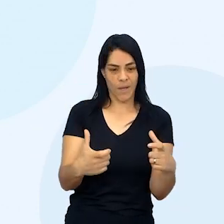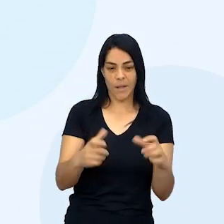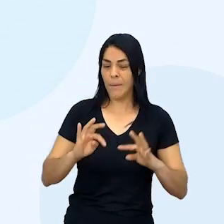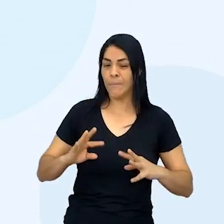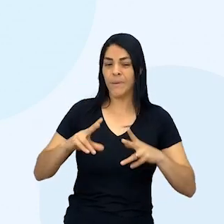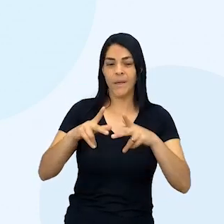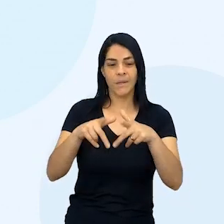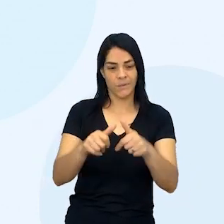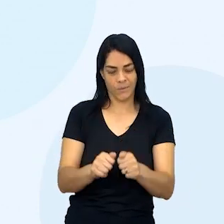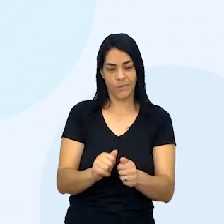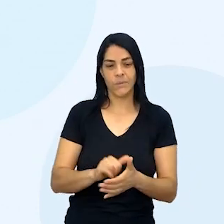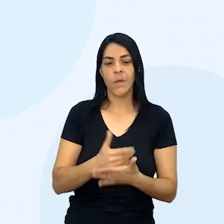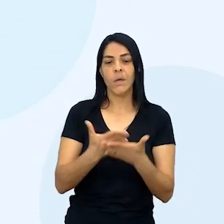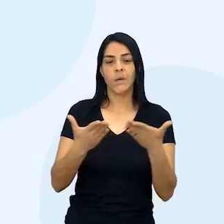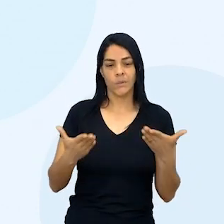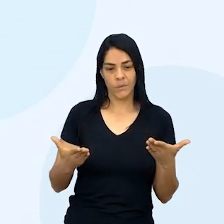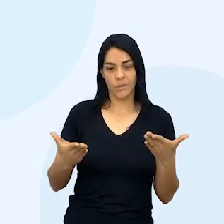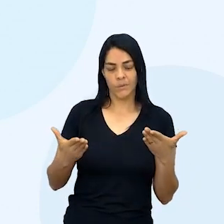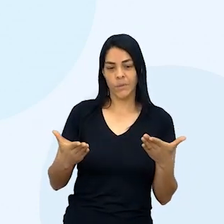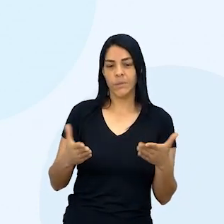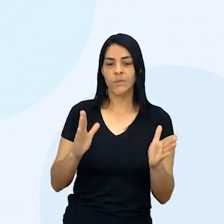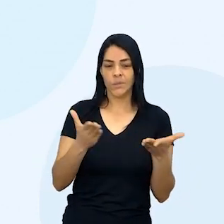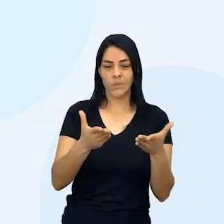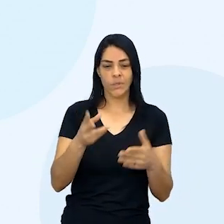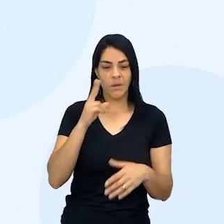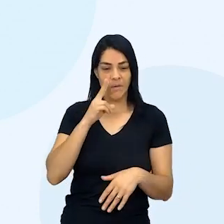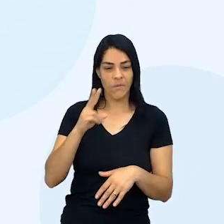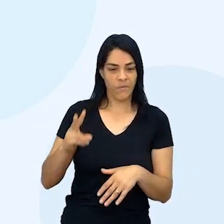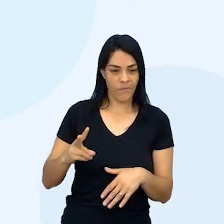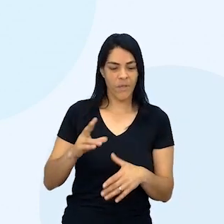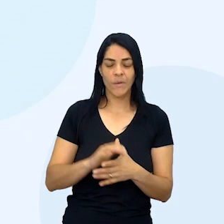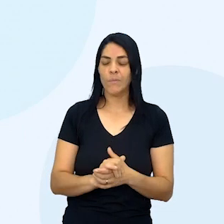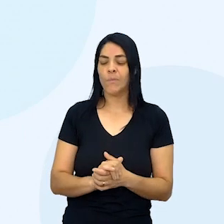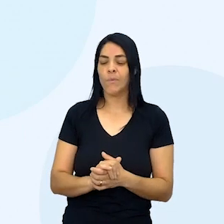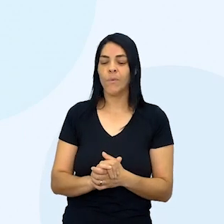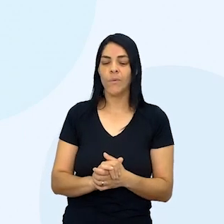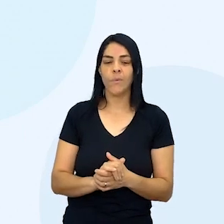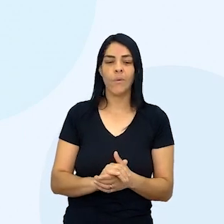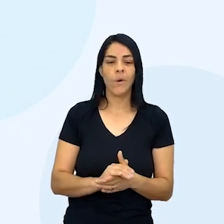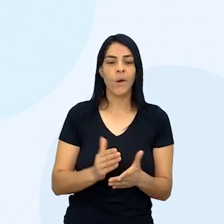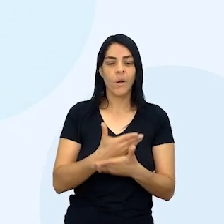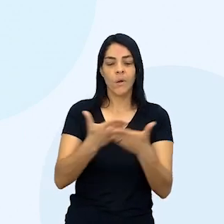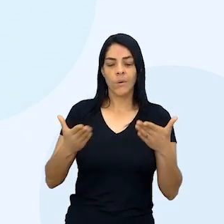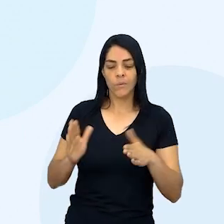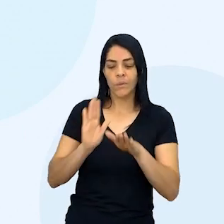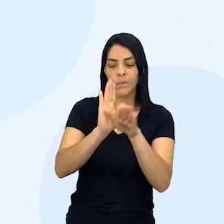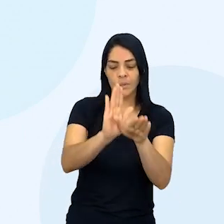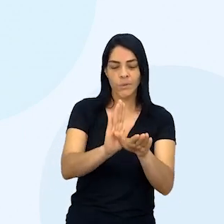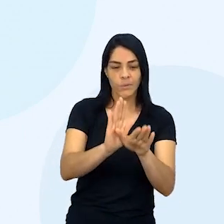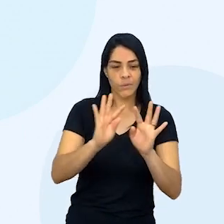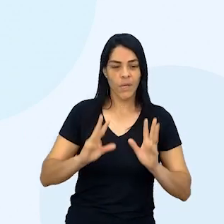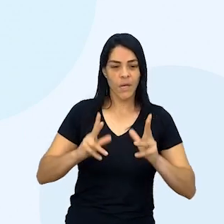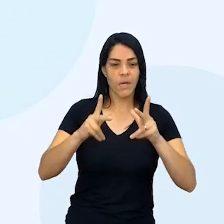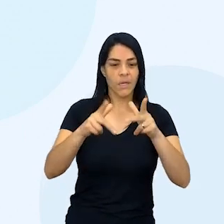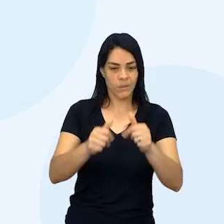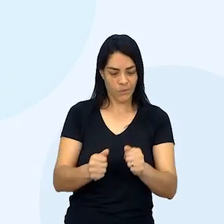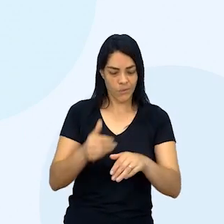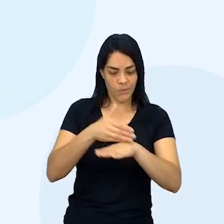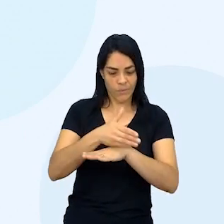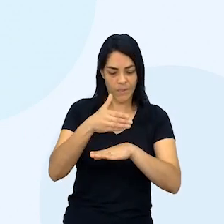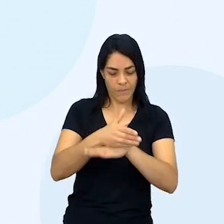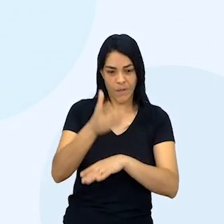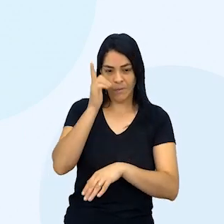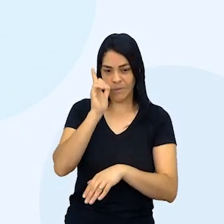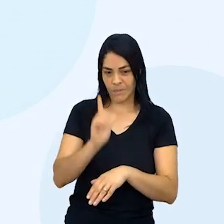a questão do desenho universal da aprendizagem, quando a gente olha para todos, a gente começa a oferecer acesso a todos, a gente tem algumas possibilidades. Por